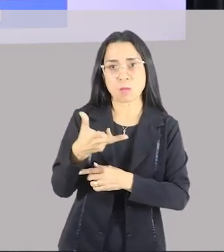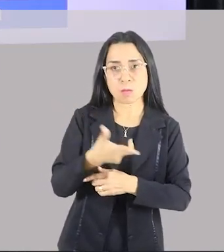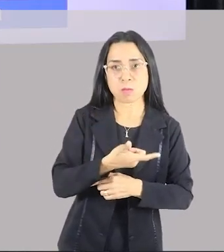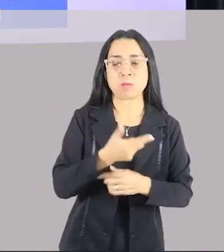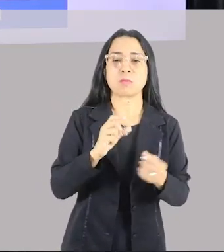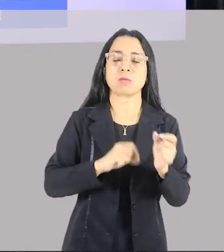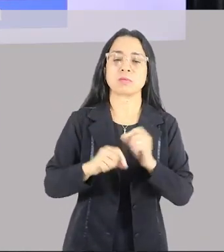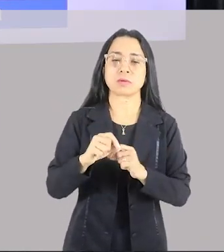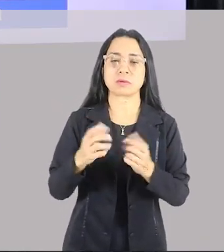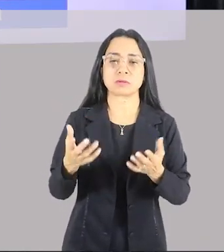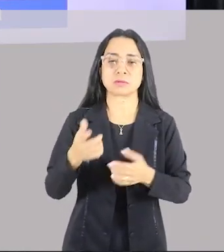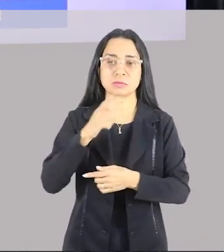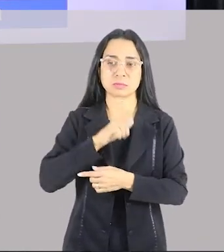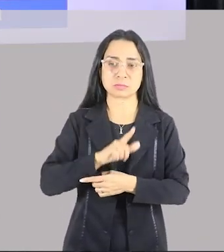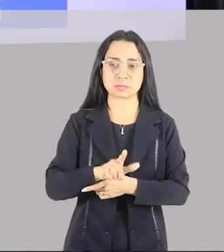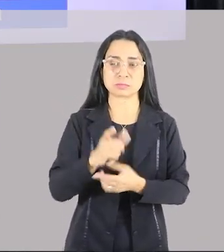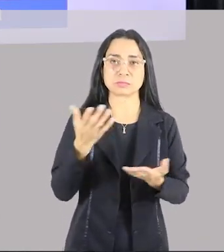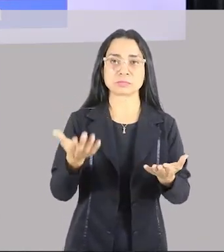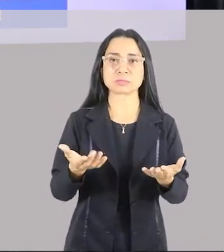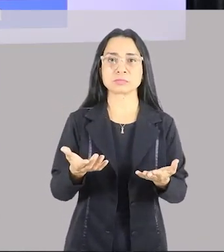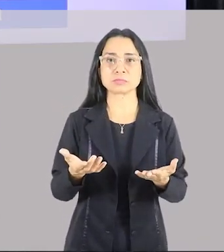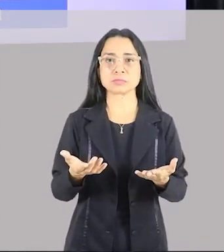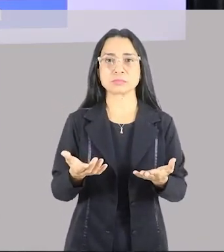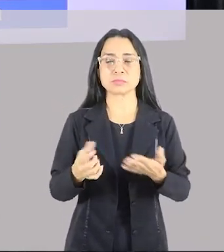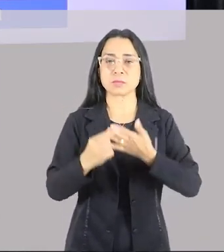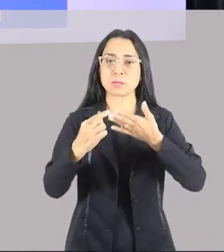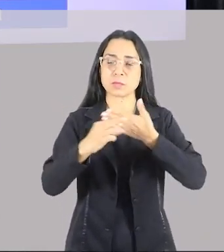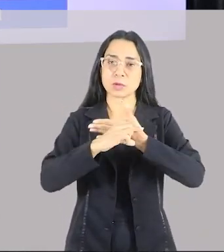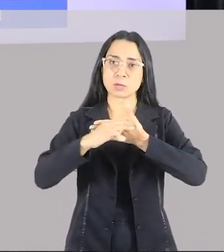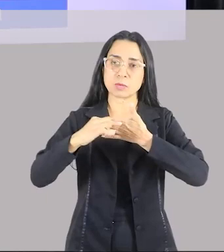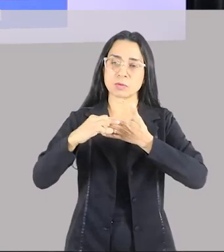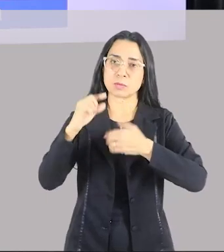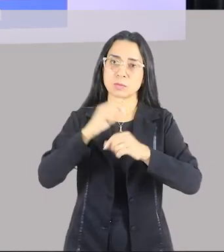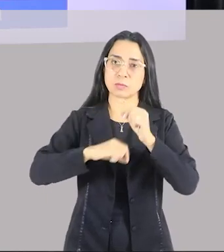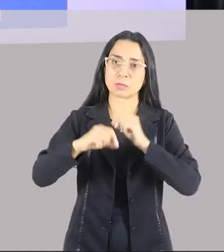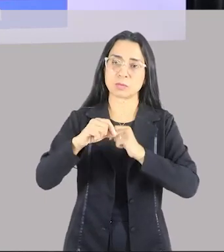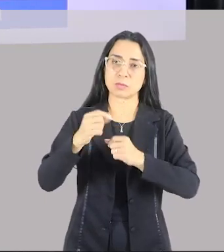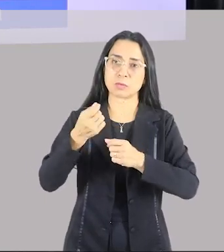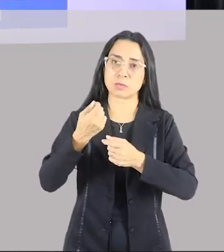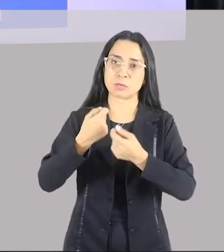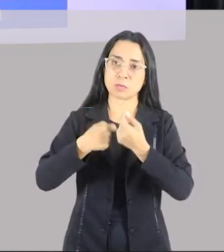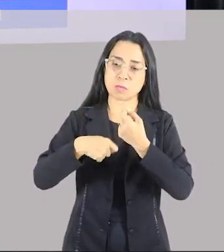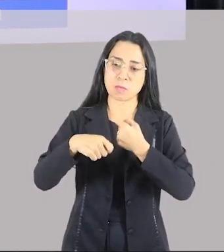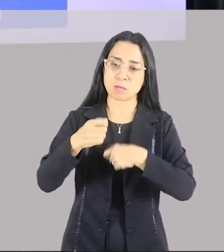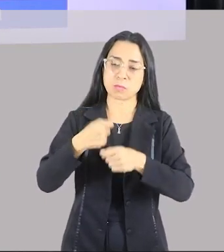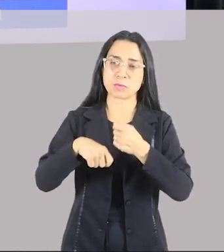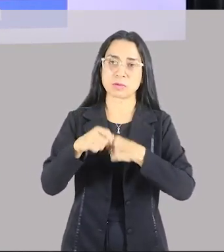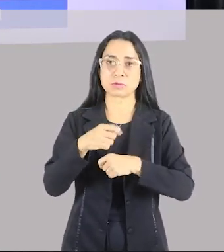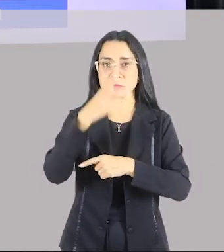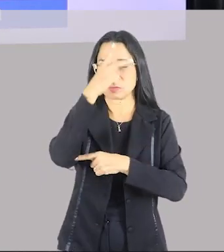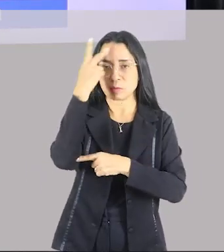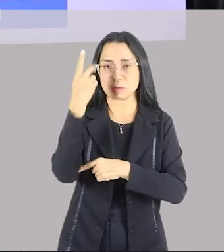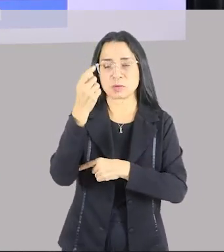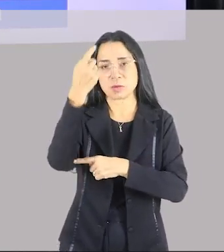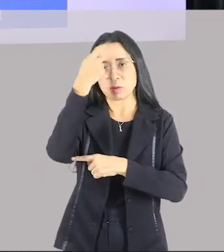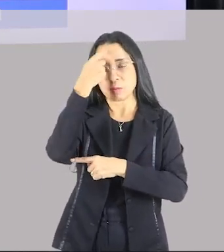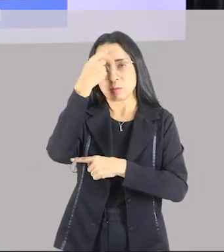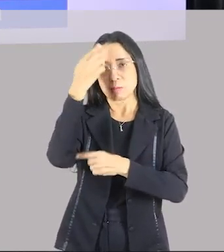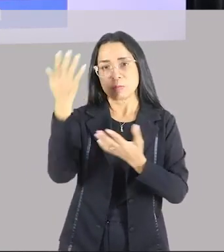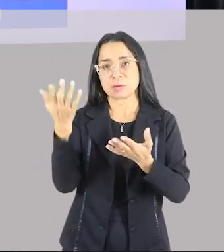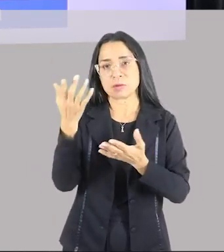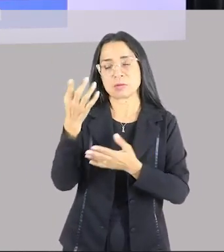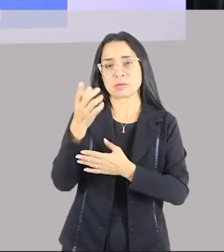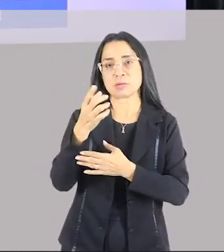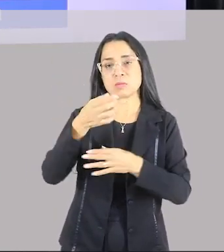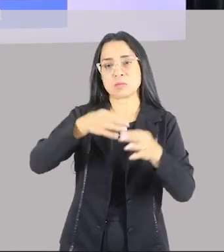eficácia. Novamente, os doutrinadores, os administrativistas, que são as pessoas que pensam o